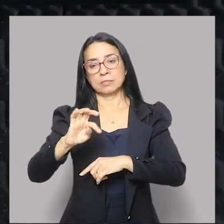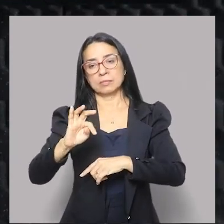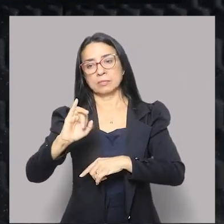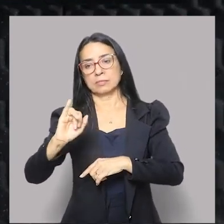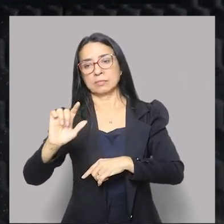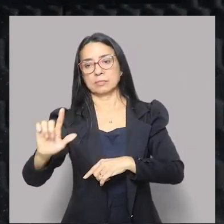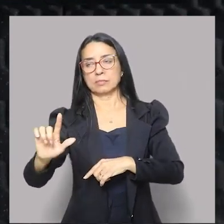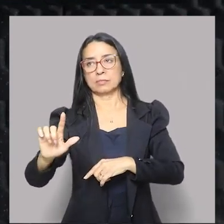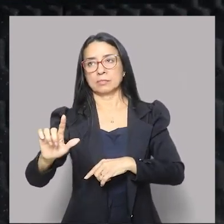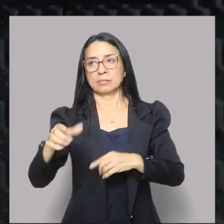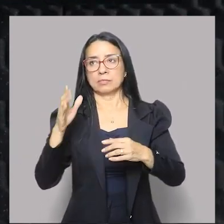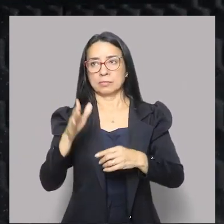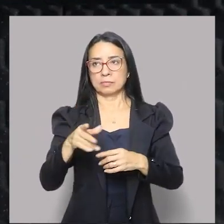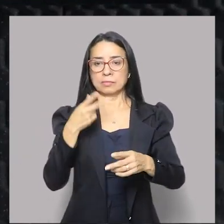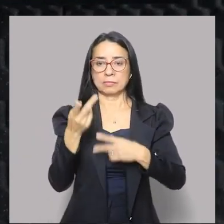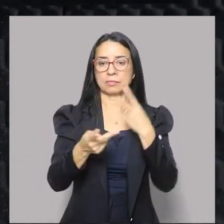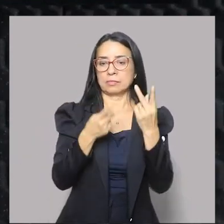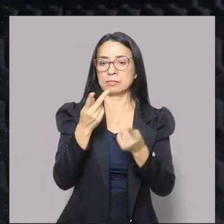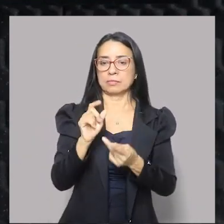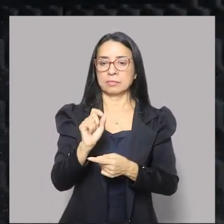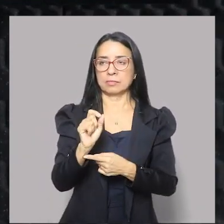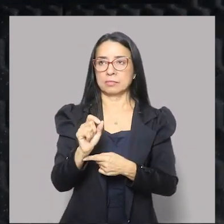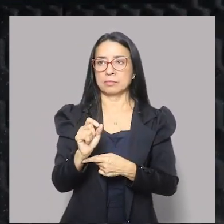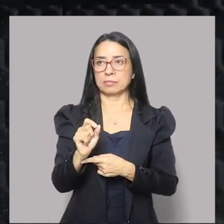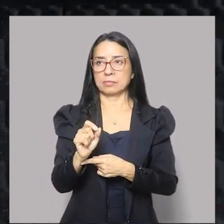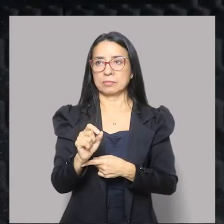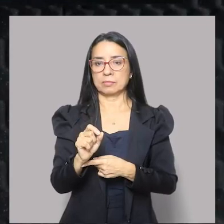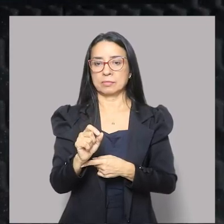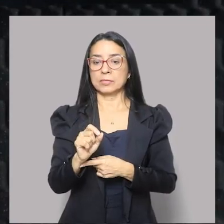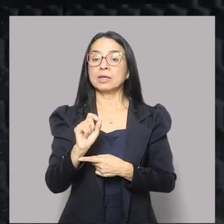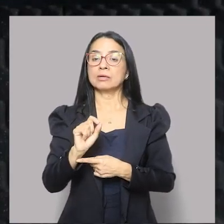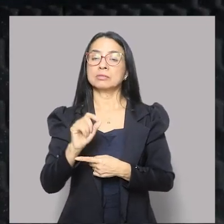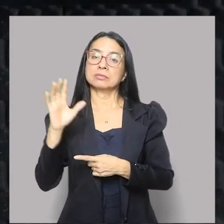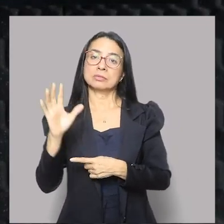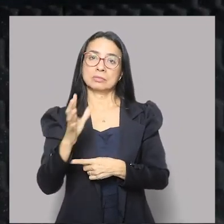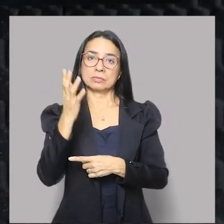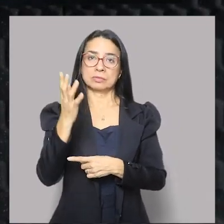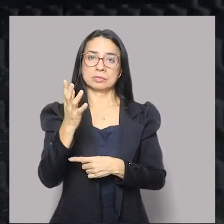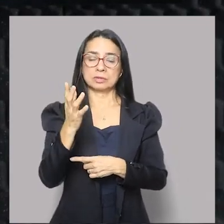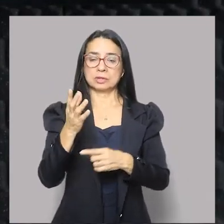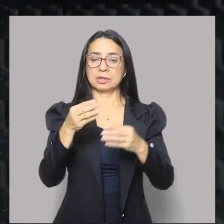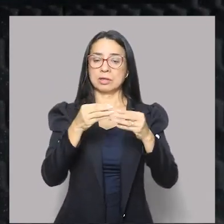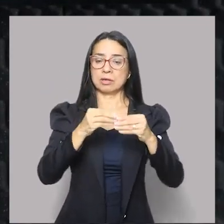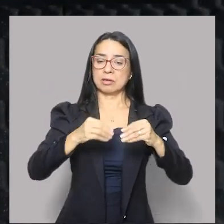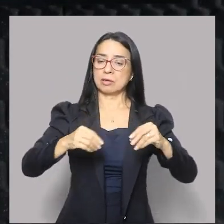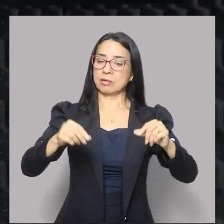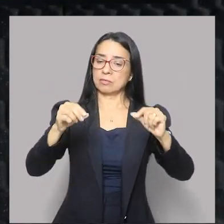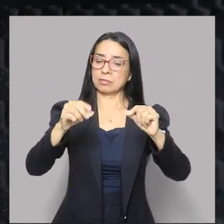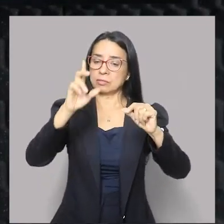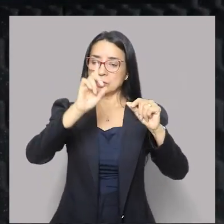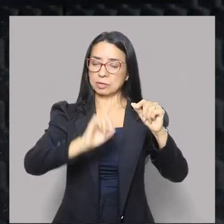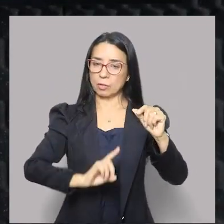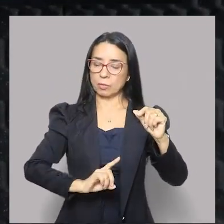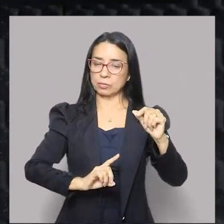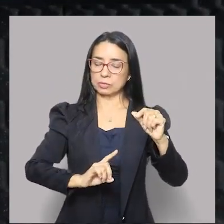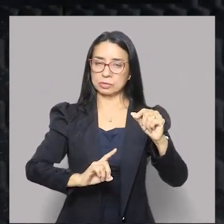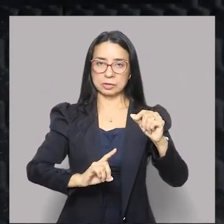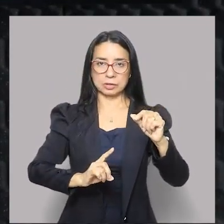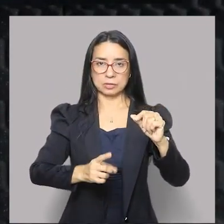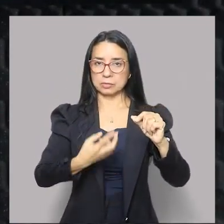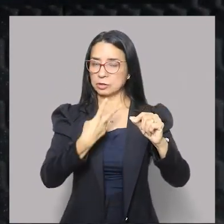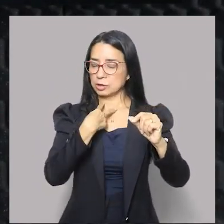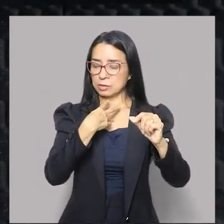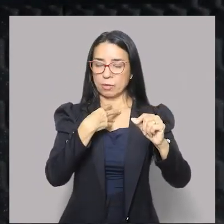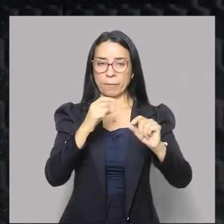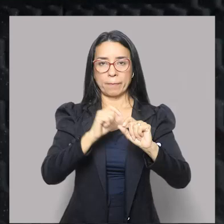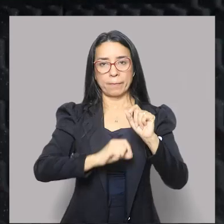cidadã, e eu já estou dizendo que as causas disso acontecer fragmentam um direito que não pode ser